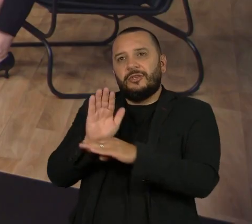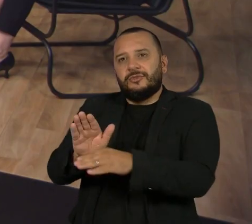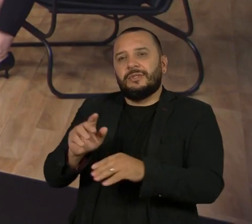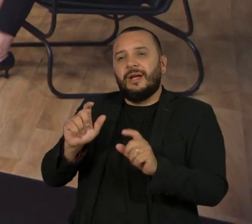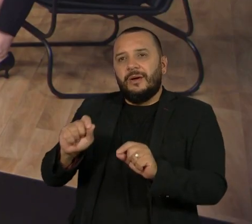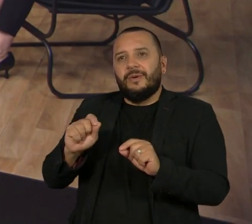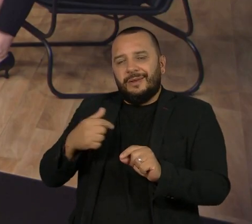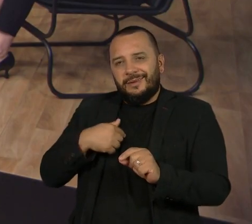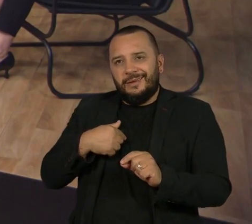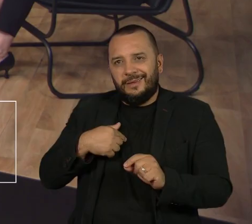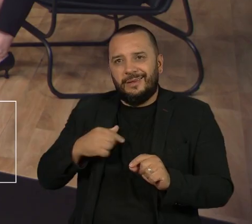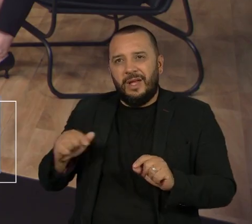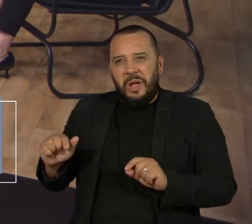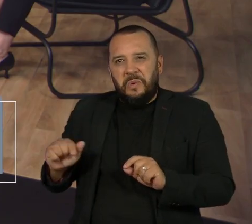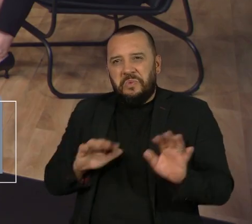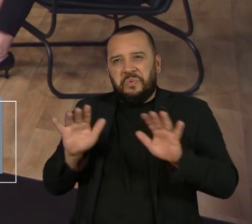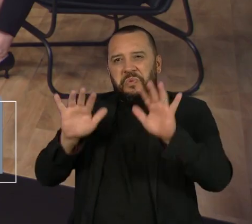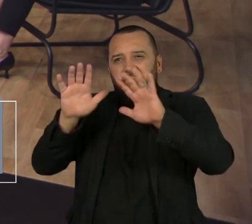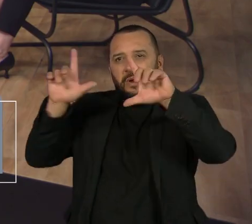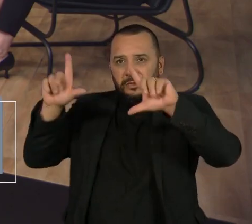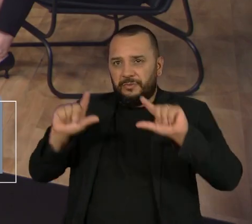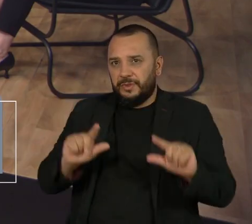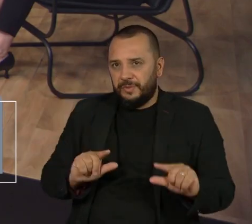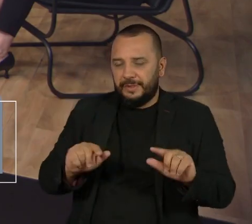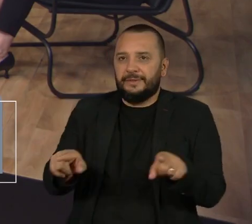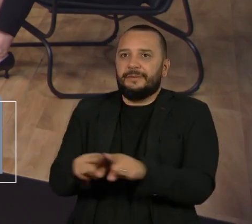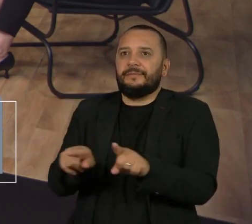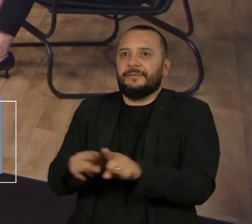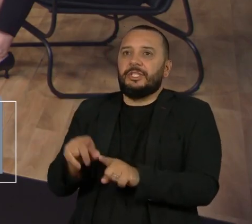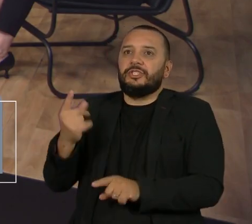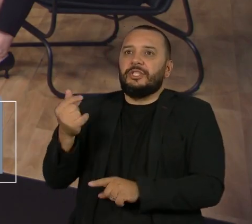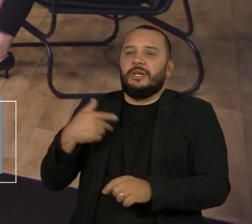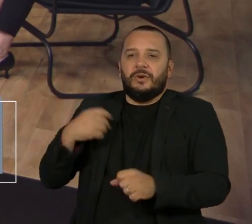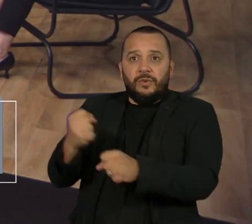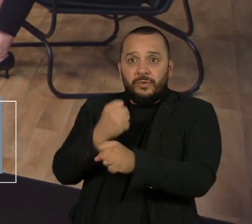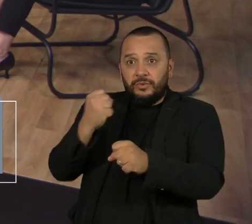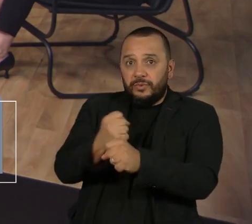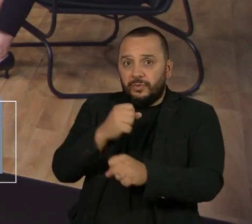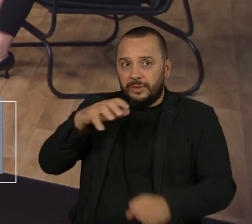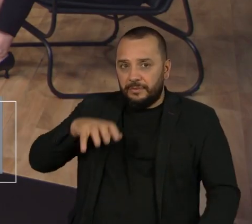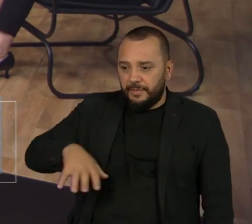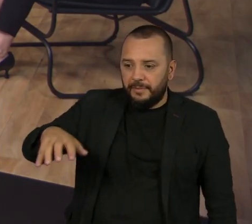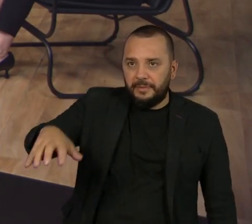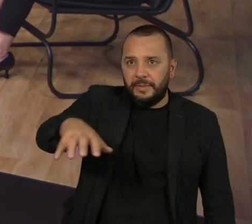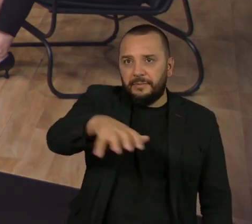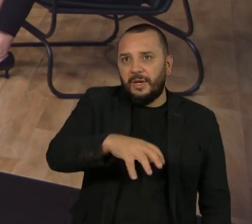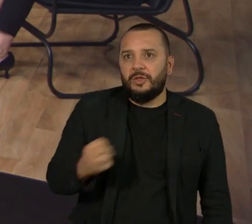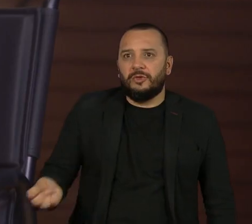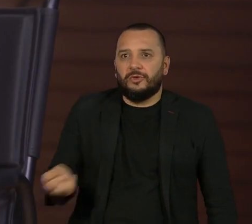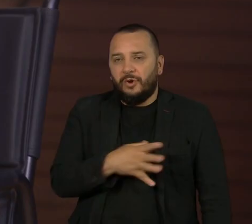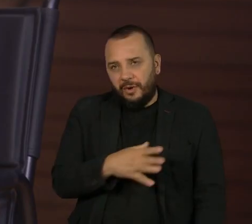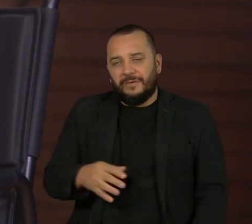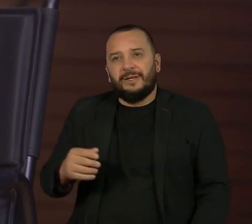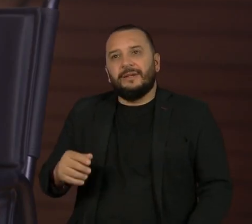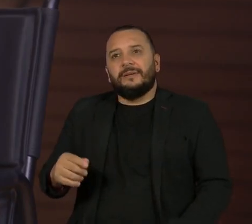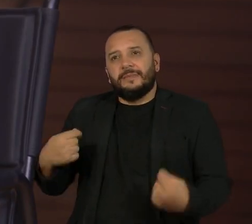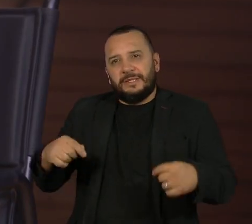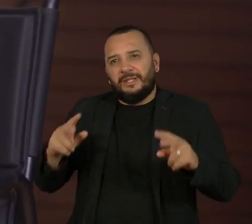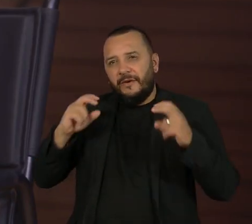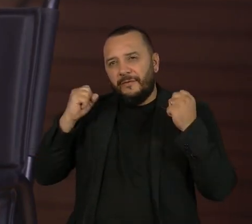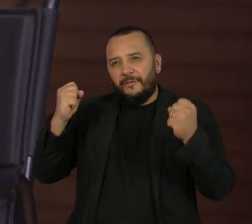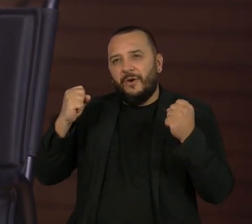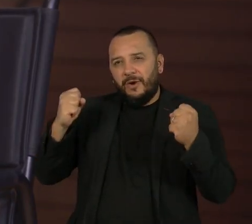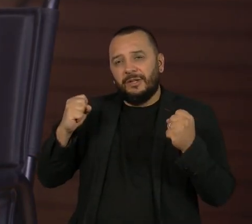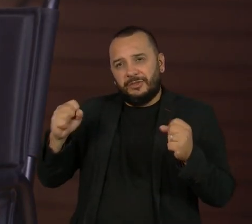emissões. A gente precisa de dinheiro para construir infraestrutura nova, que seja uma infraestrutura resiliente, né, à